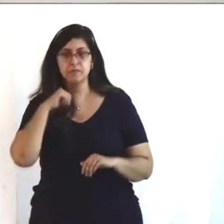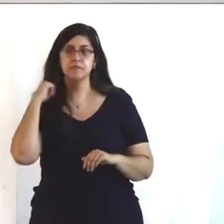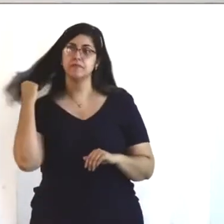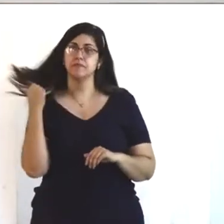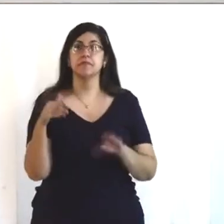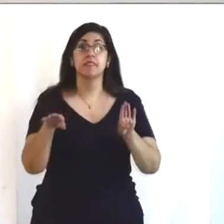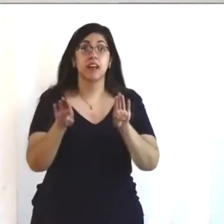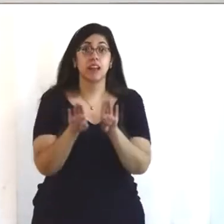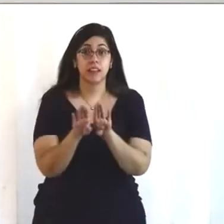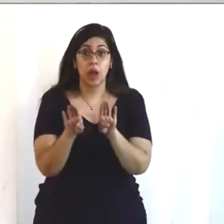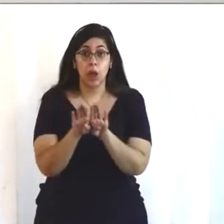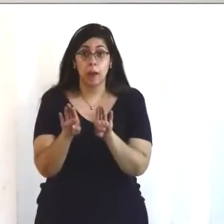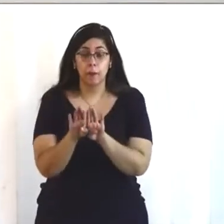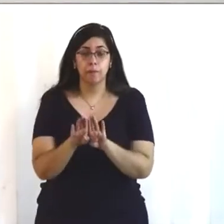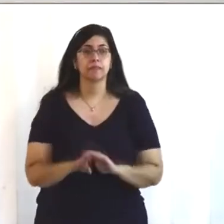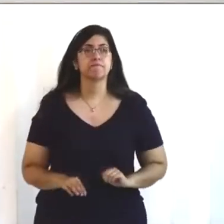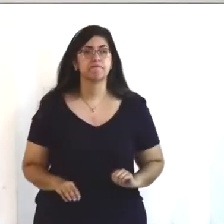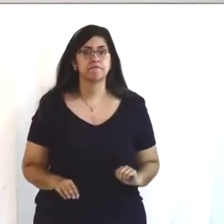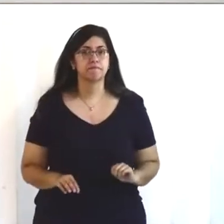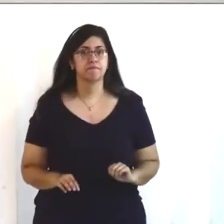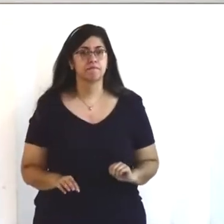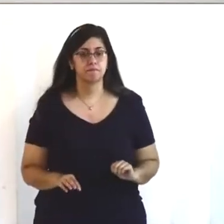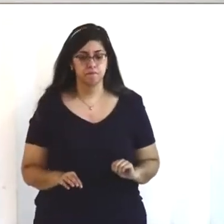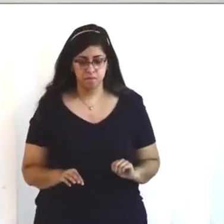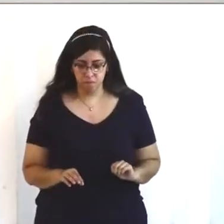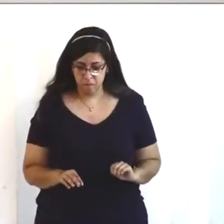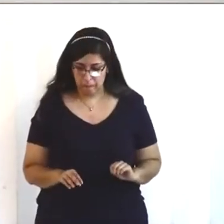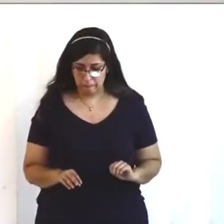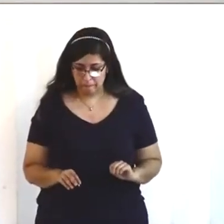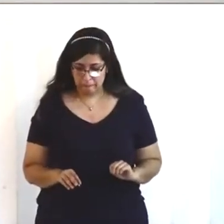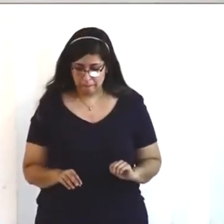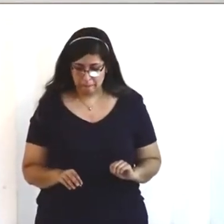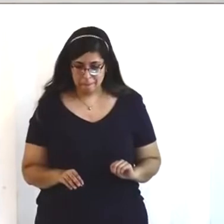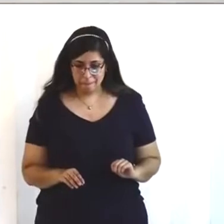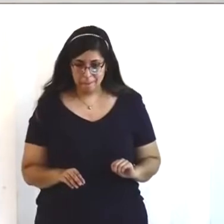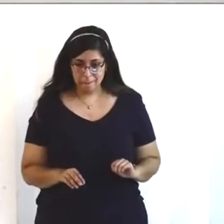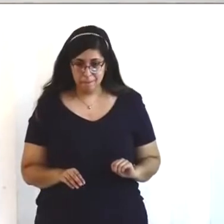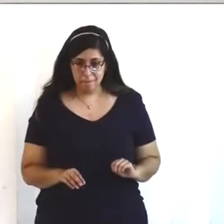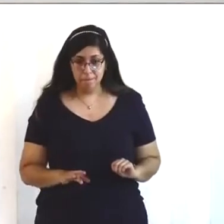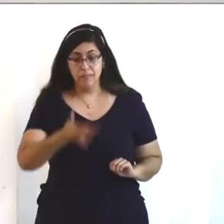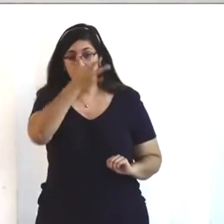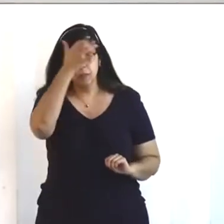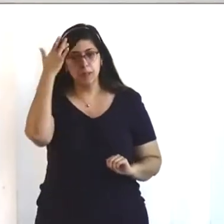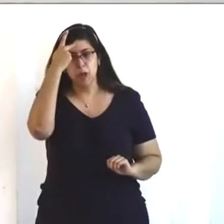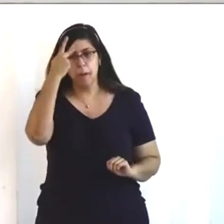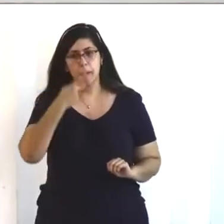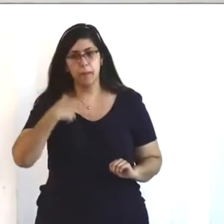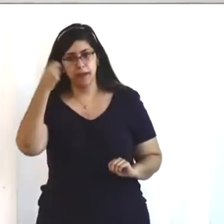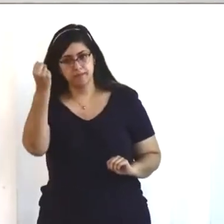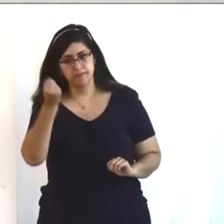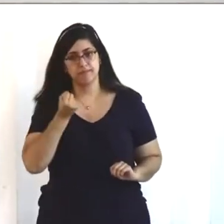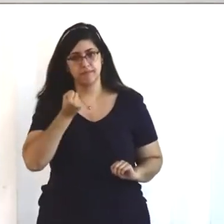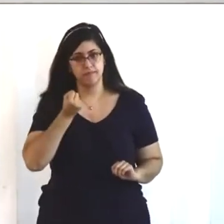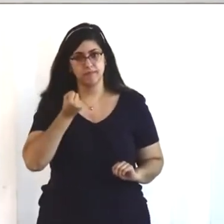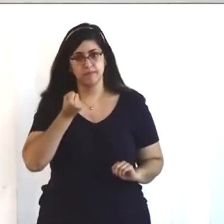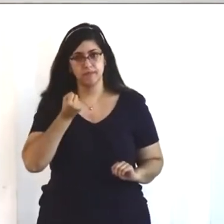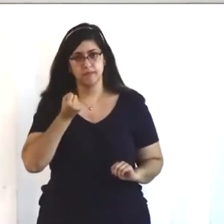Ocidente que o suicídio é um pecado eterno. Mas, meus queridos